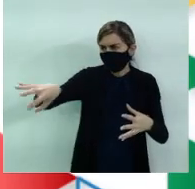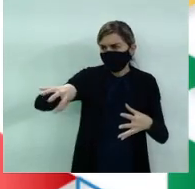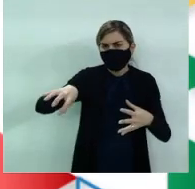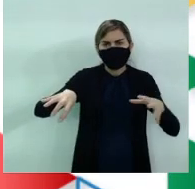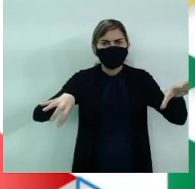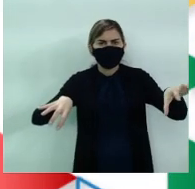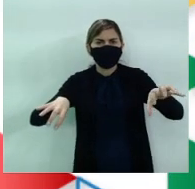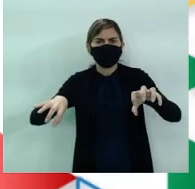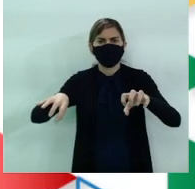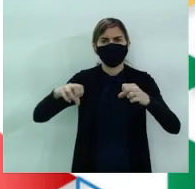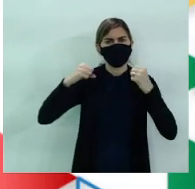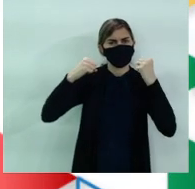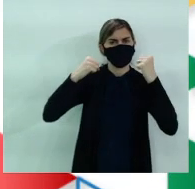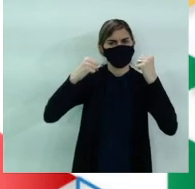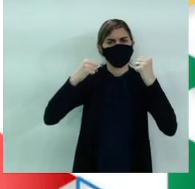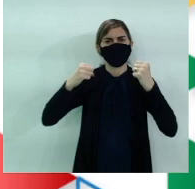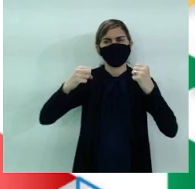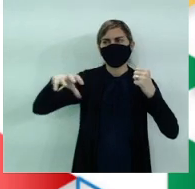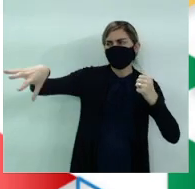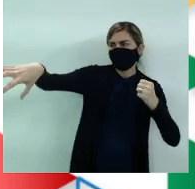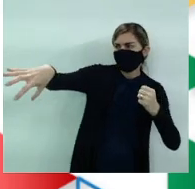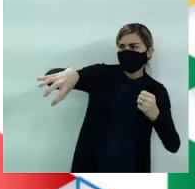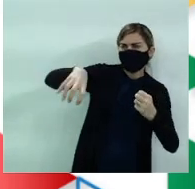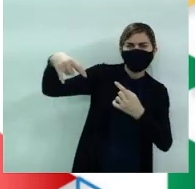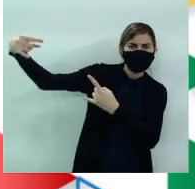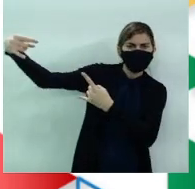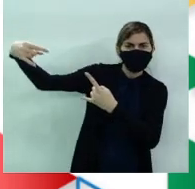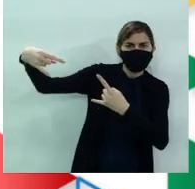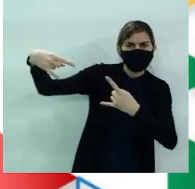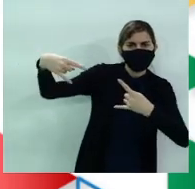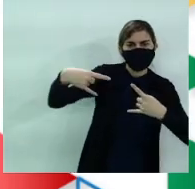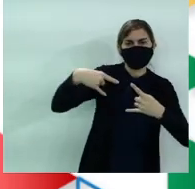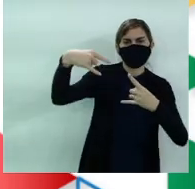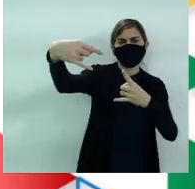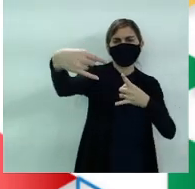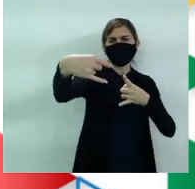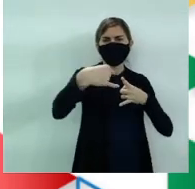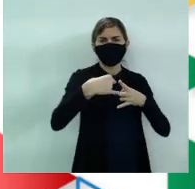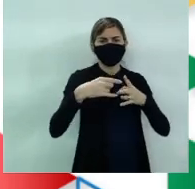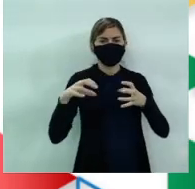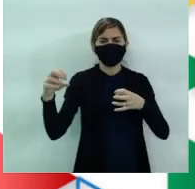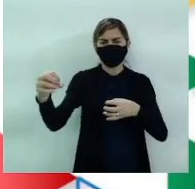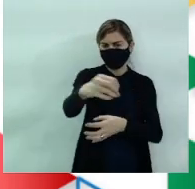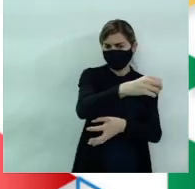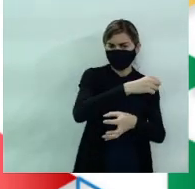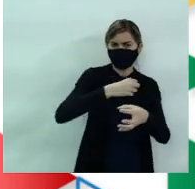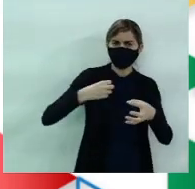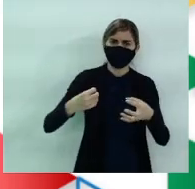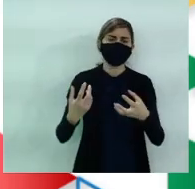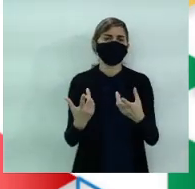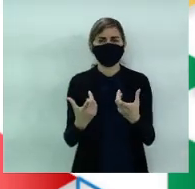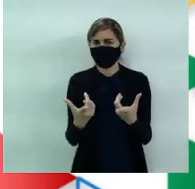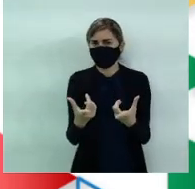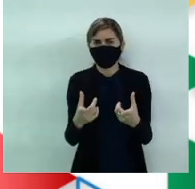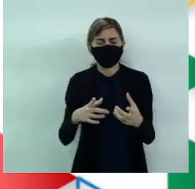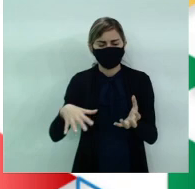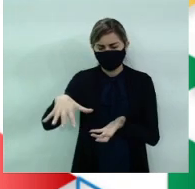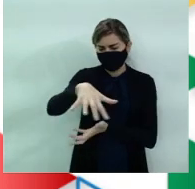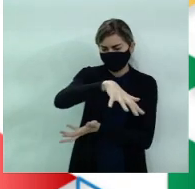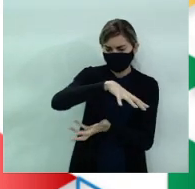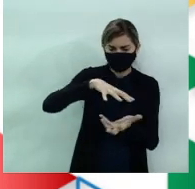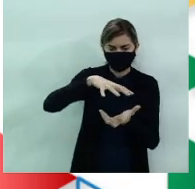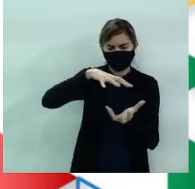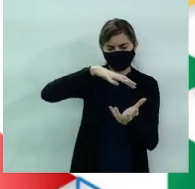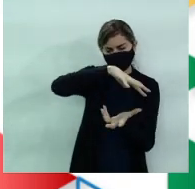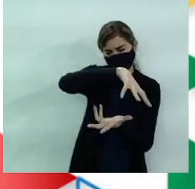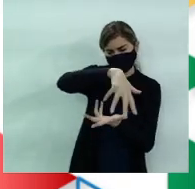vai ser uma força aí atrativa que surge entre todos os corpos com massa. O planeta